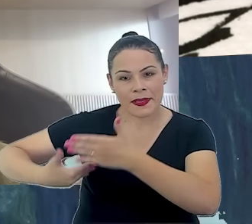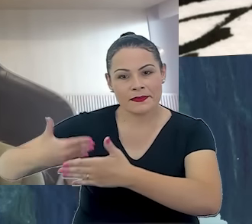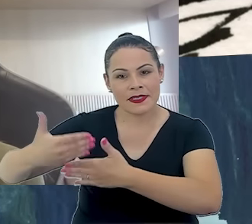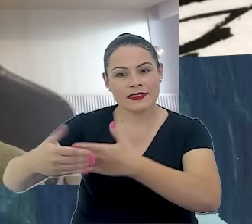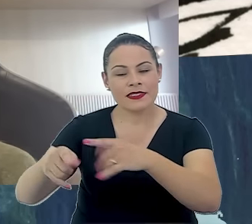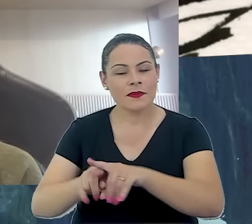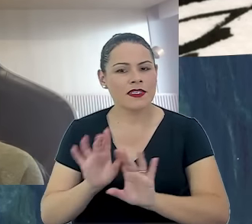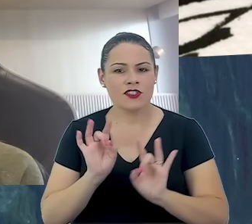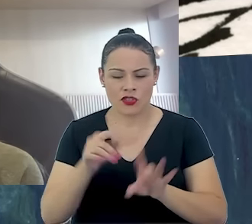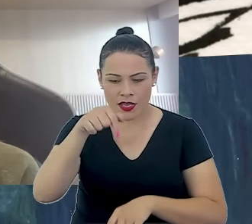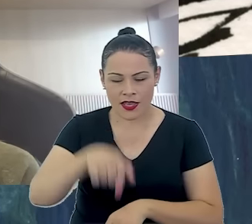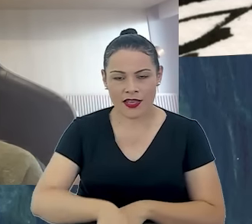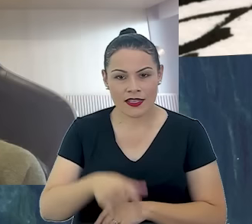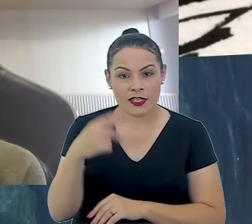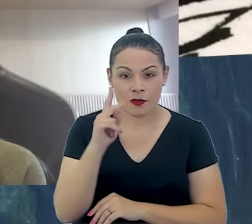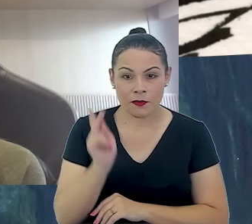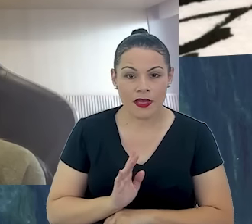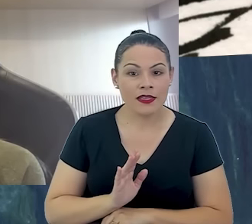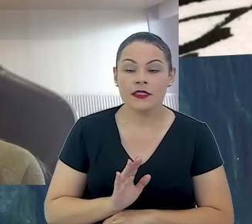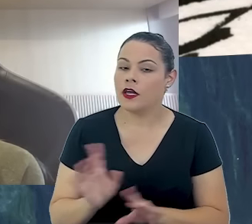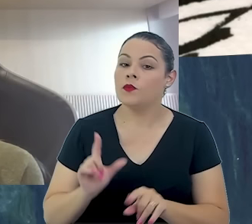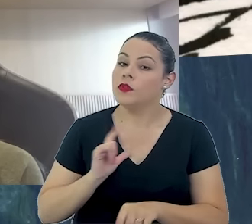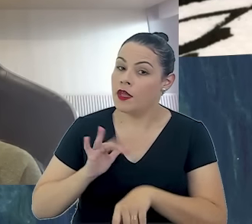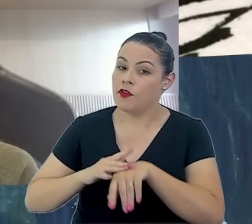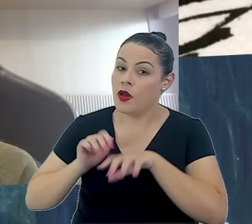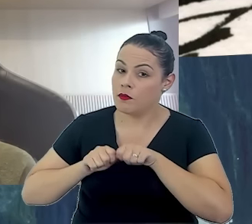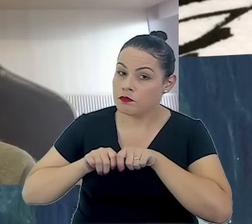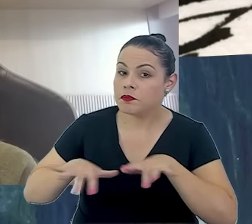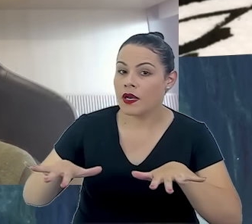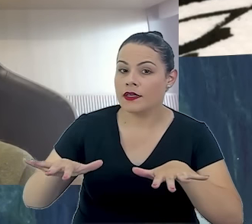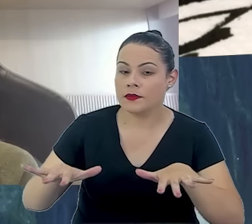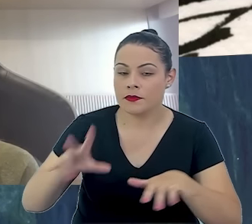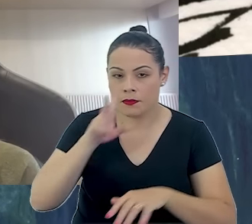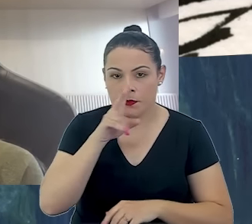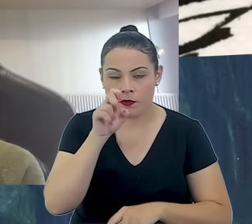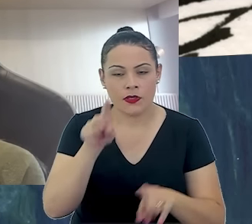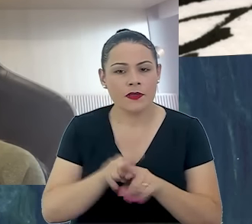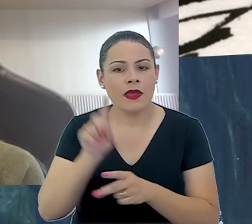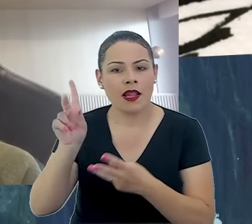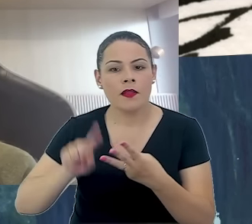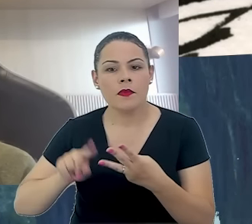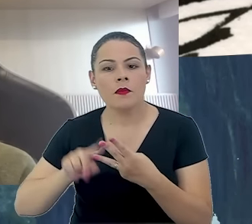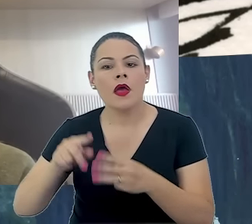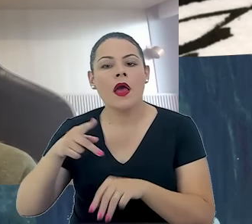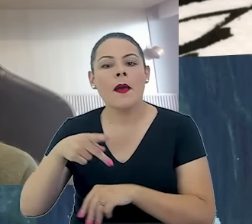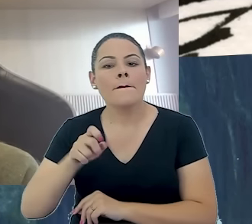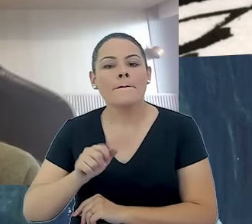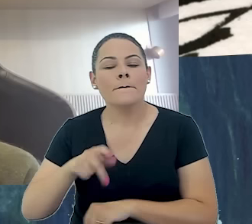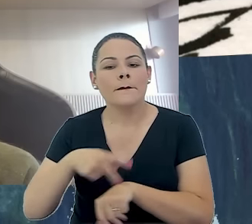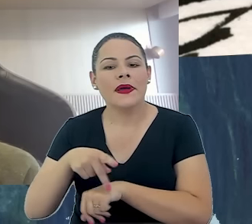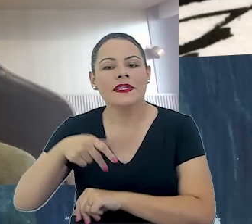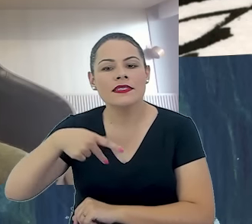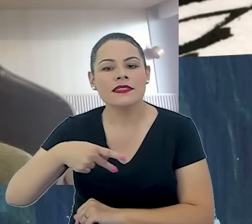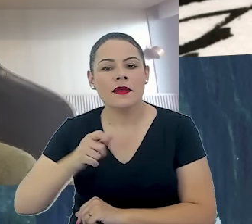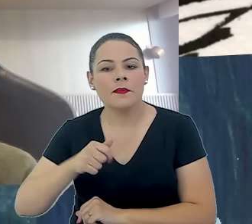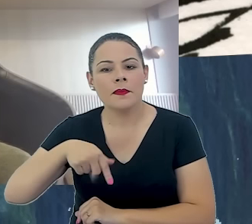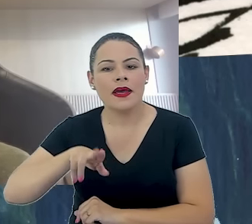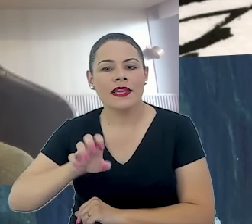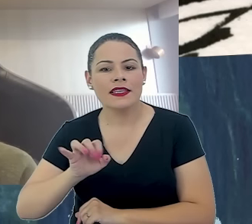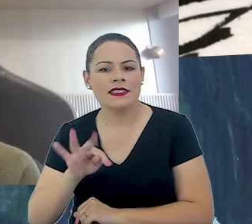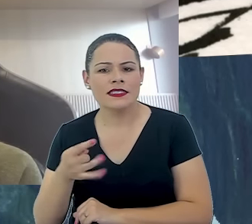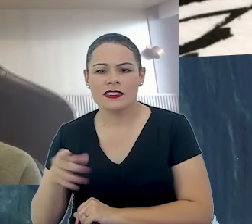teve e não só aqui a gente teve aqui teve a pandemia aí tivemos eh no Paquistão não problema Seríssimo lá de